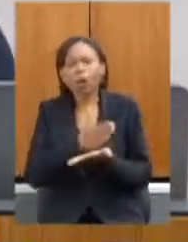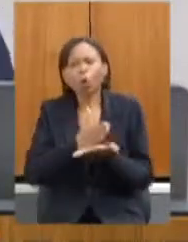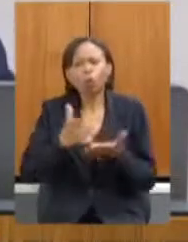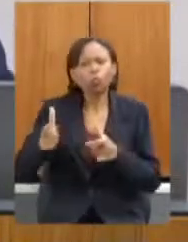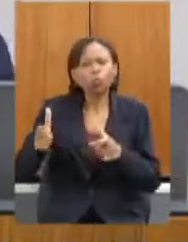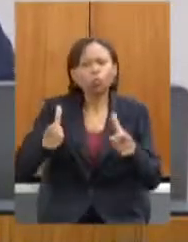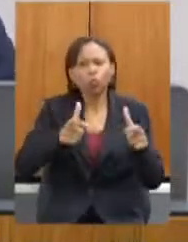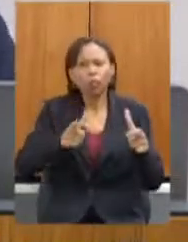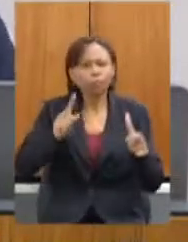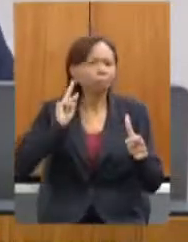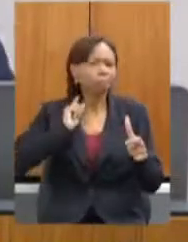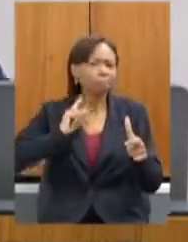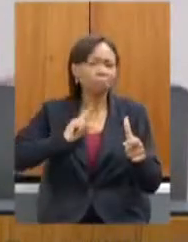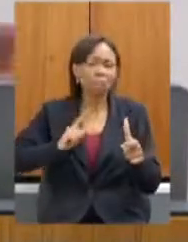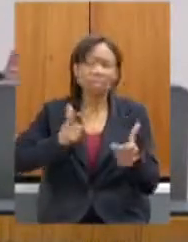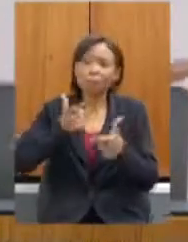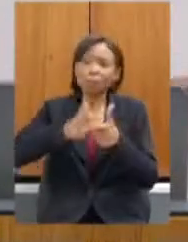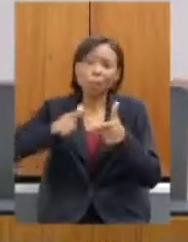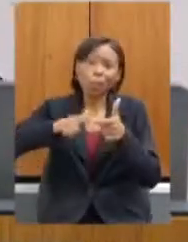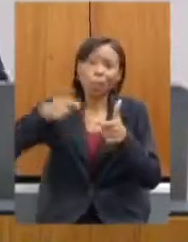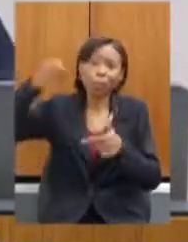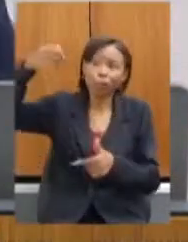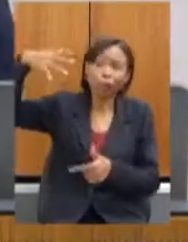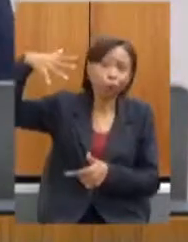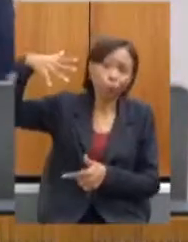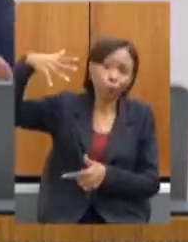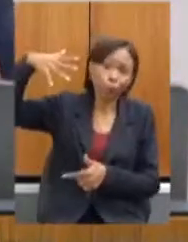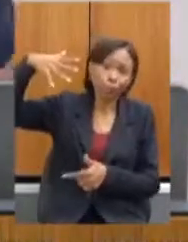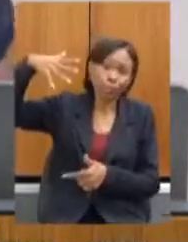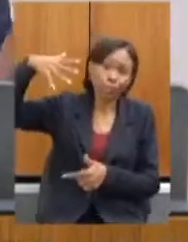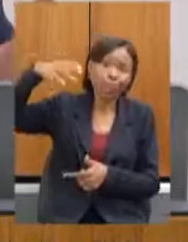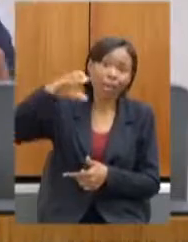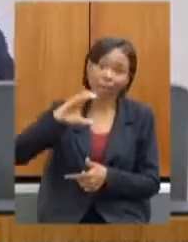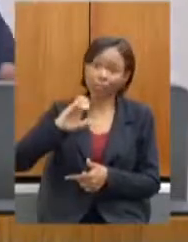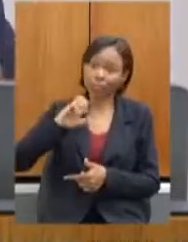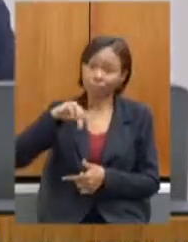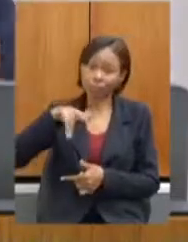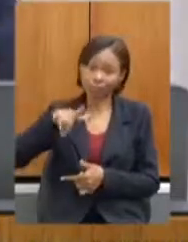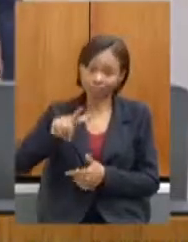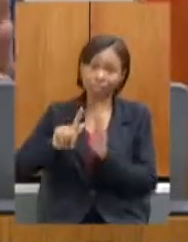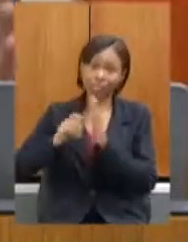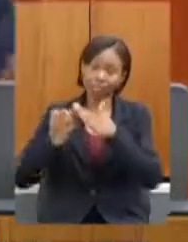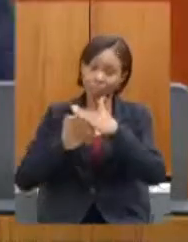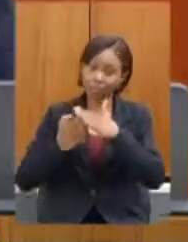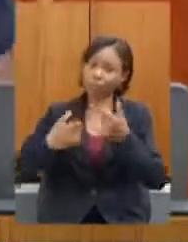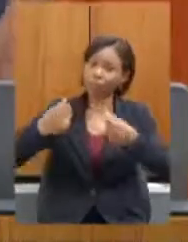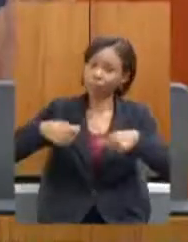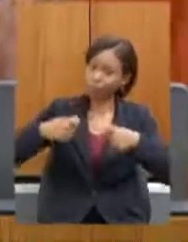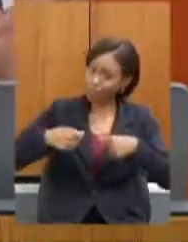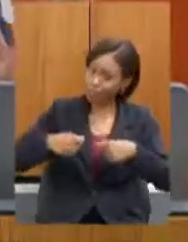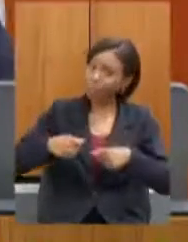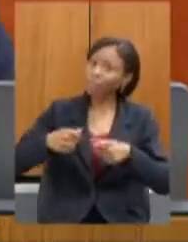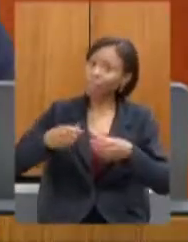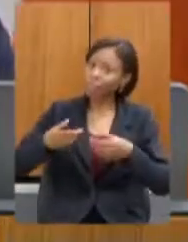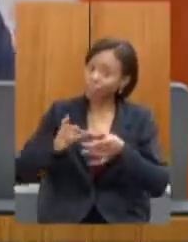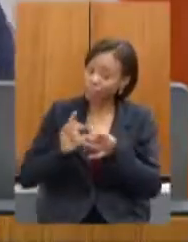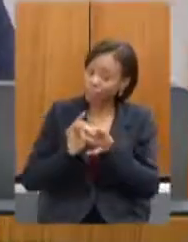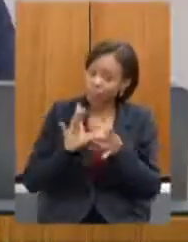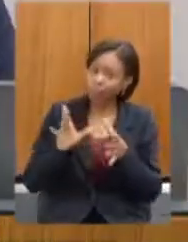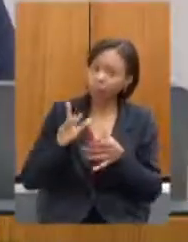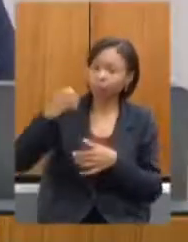problemas de iluminação na Cemig tem que garantir iluminação em todos os